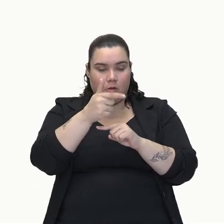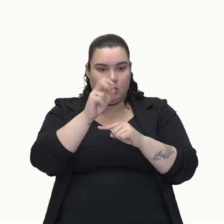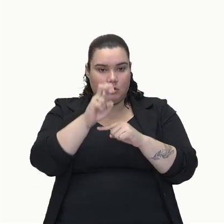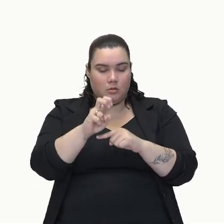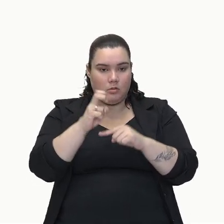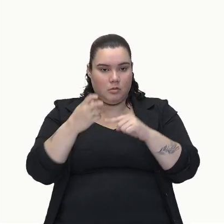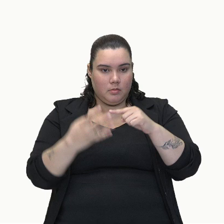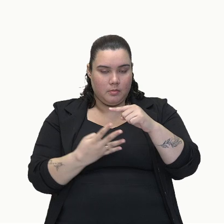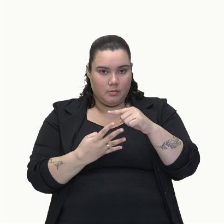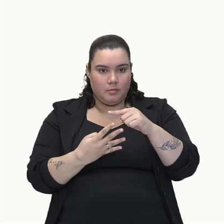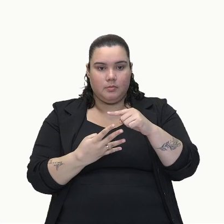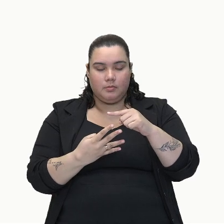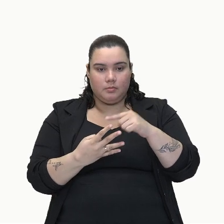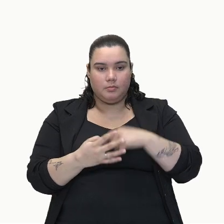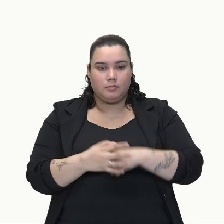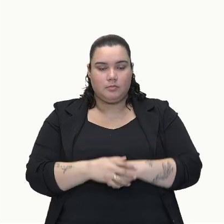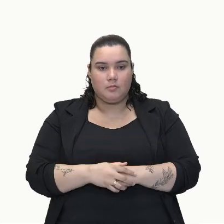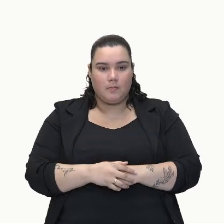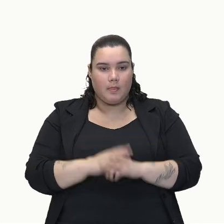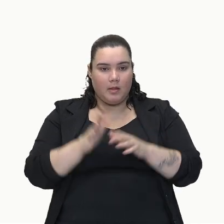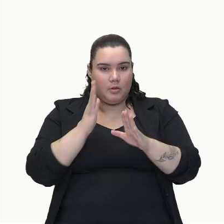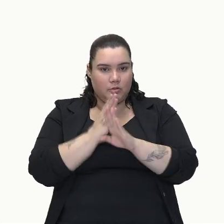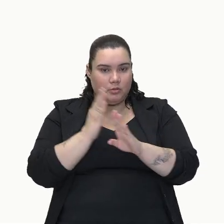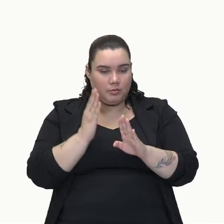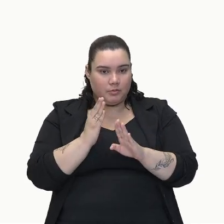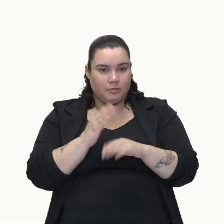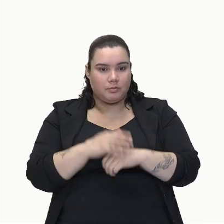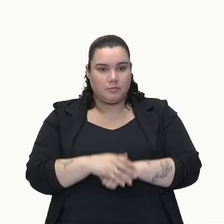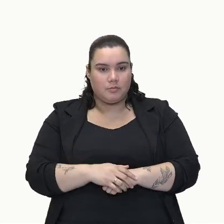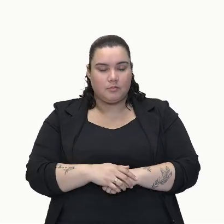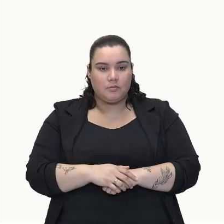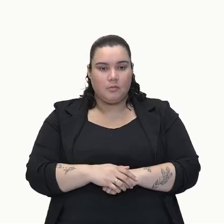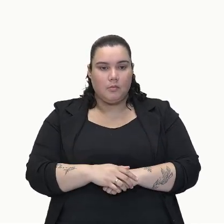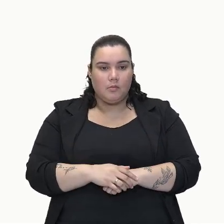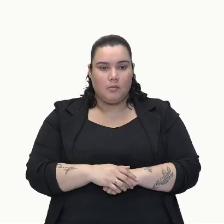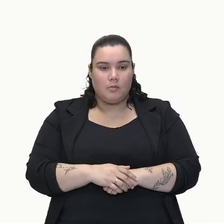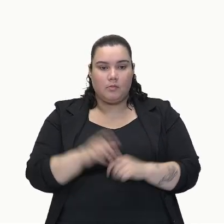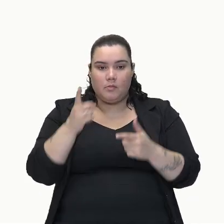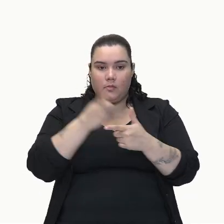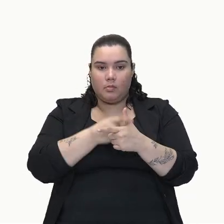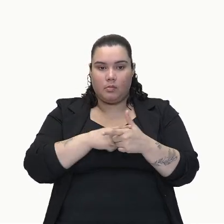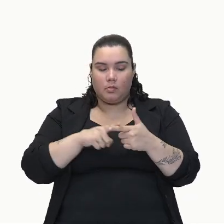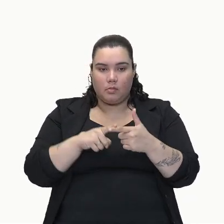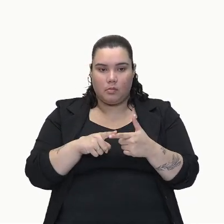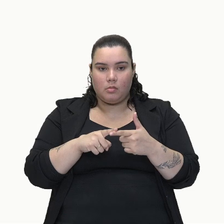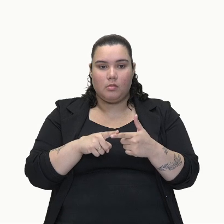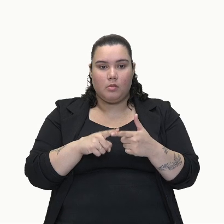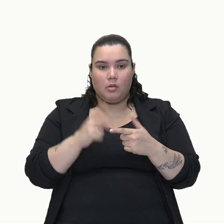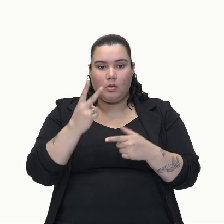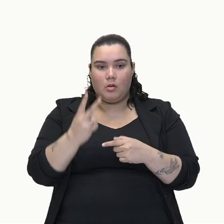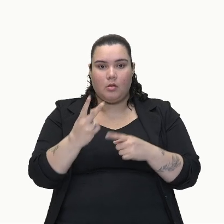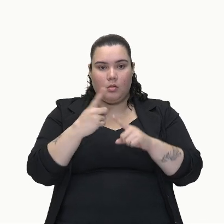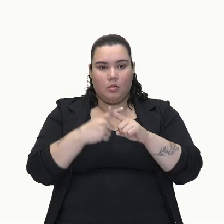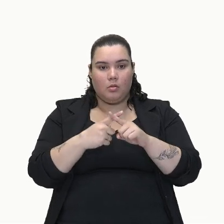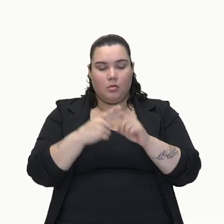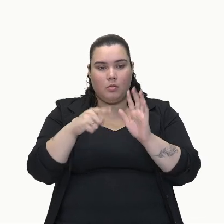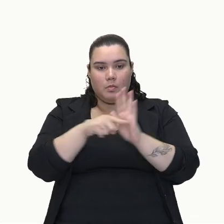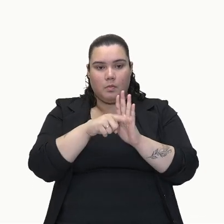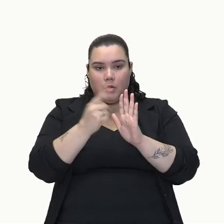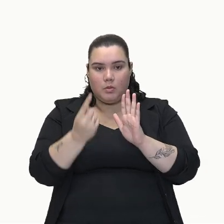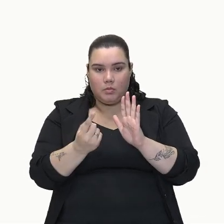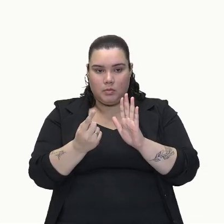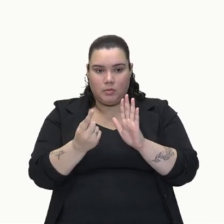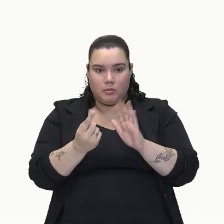é 25 sobre 4, que a gente acabou de calcular, dividido por 2 vezes menos